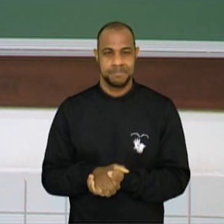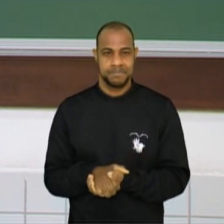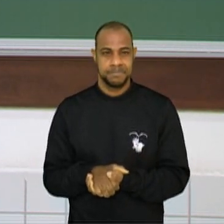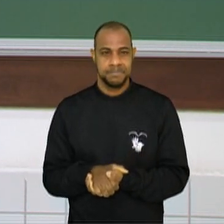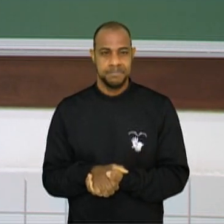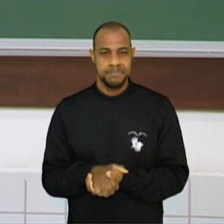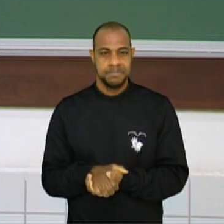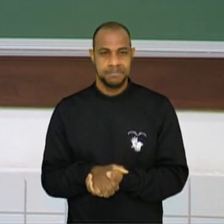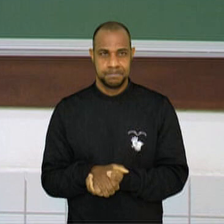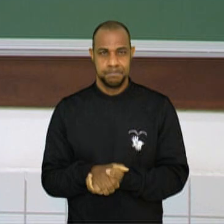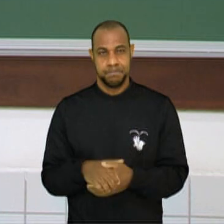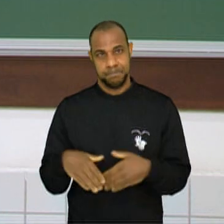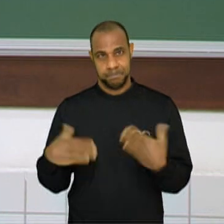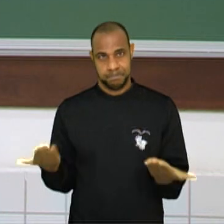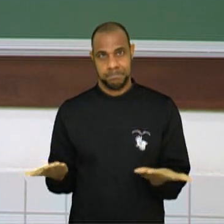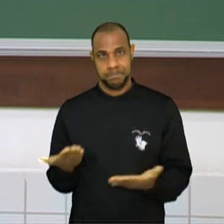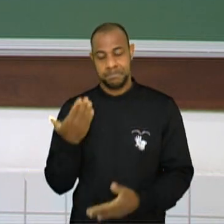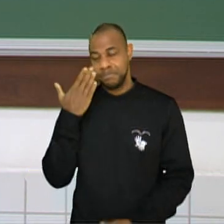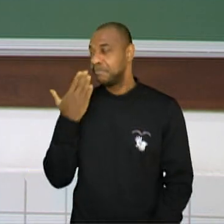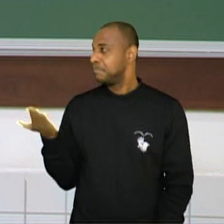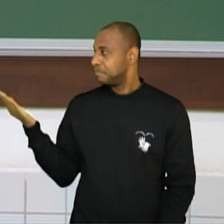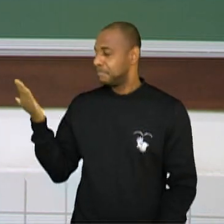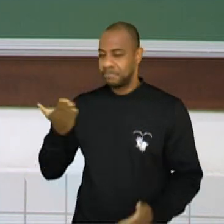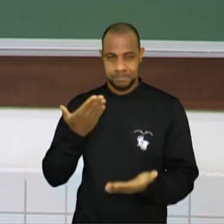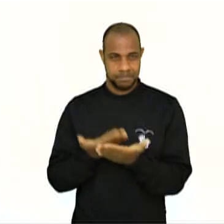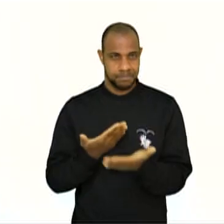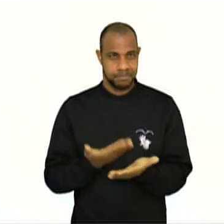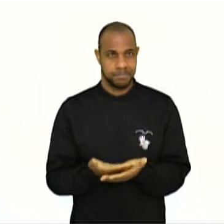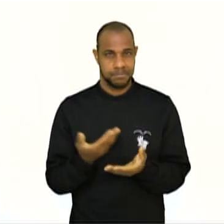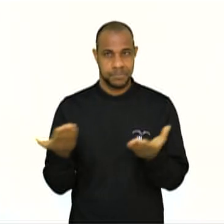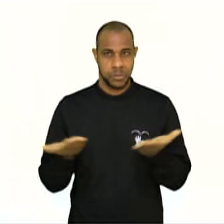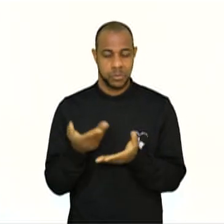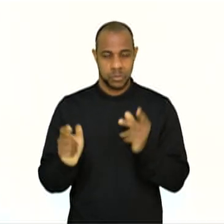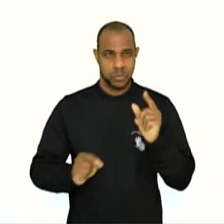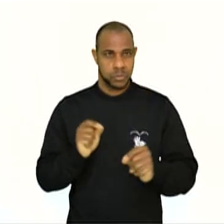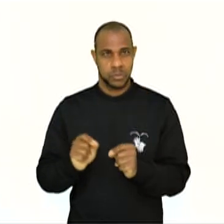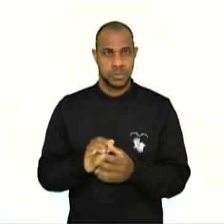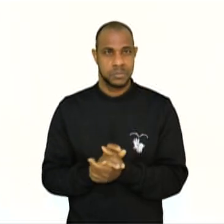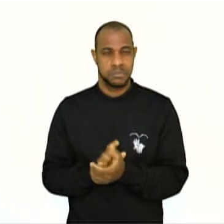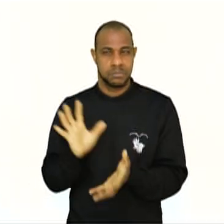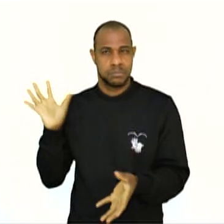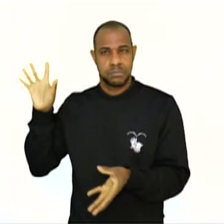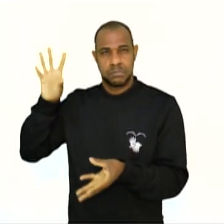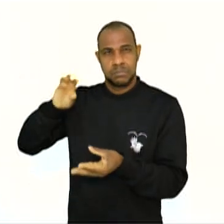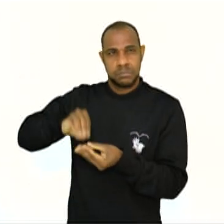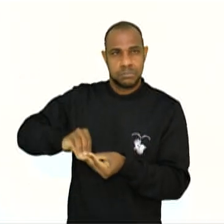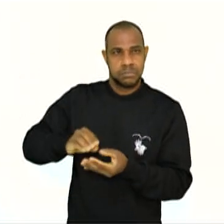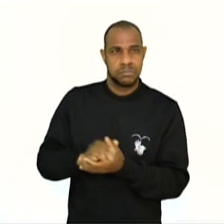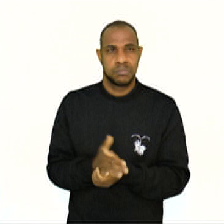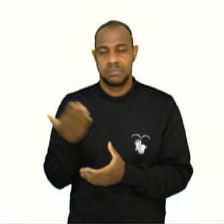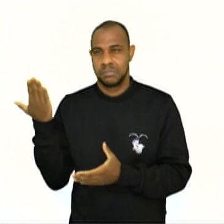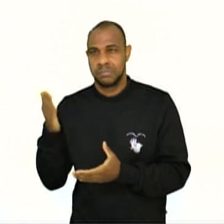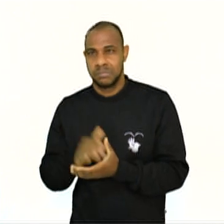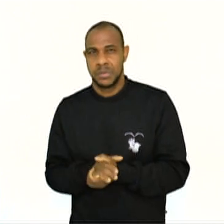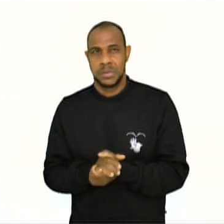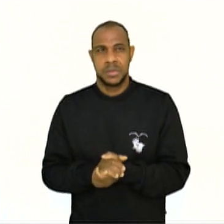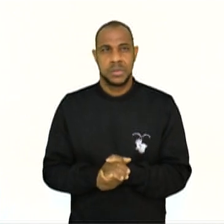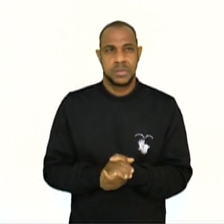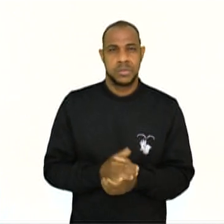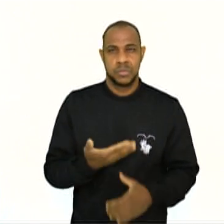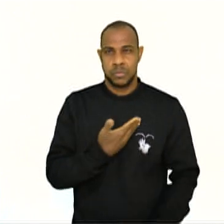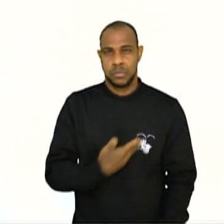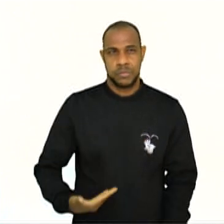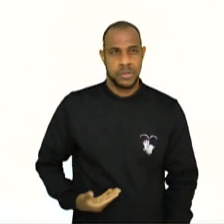corrigir, beleza? Então vamos para a aula de hoje. Nós vamos fazer nesta aula uma retomada desde o governo JK, a